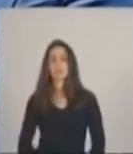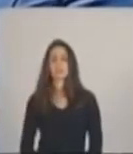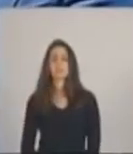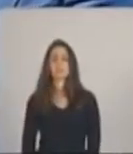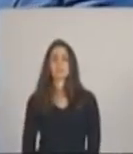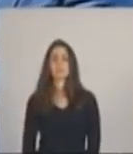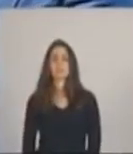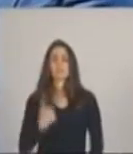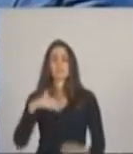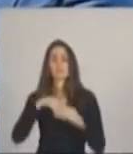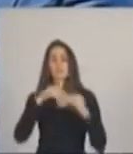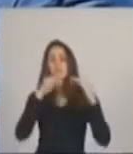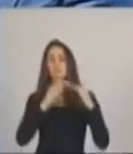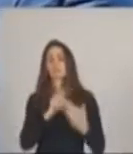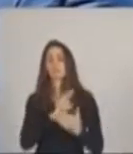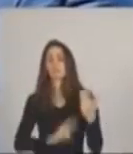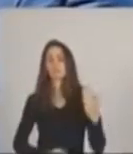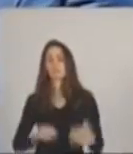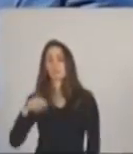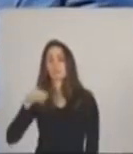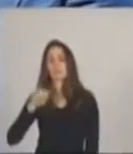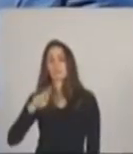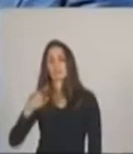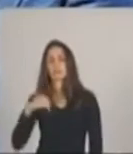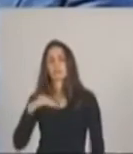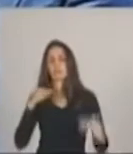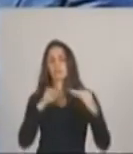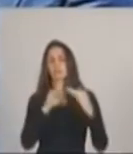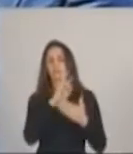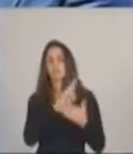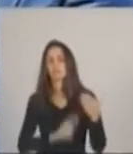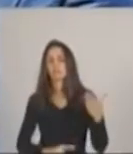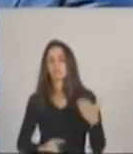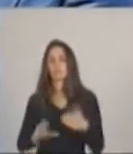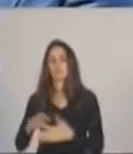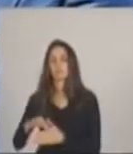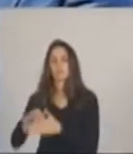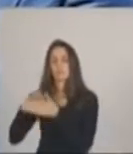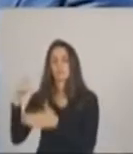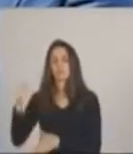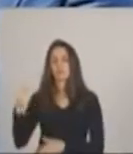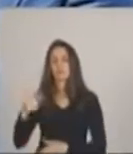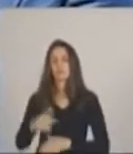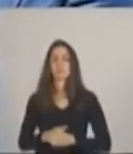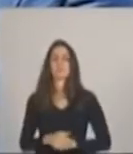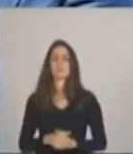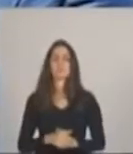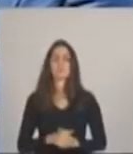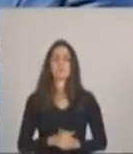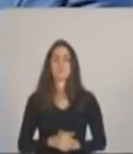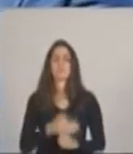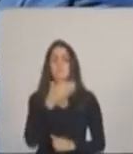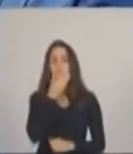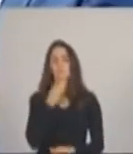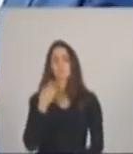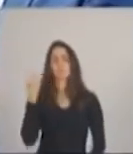Eu voto com o relator. Deputado Marcelo Santos. Eu acompanho o relator e o vice-líder do governo, Marco Garcia. Ok. Deputado Dr. Rafael